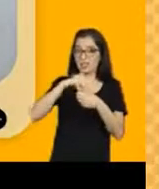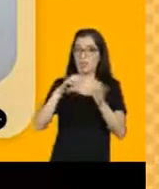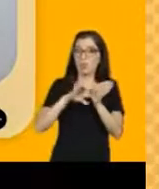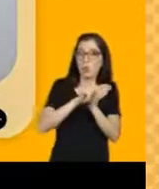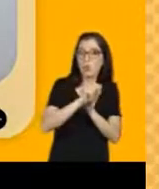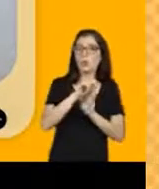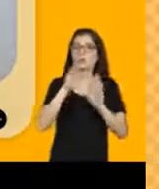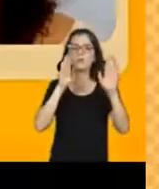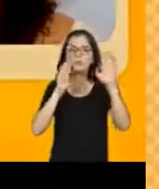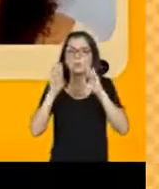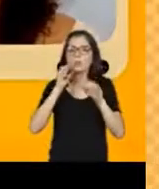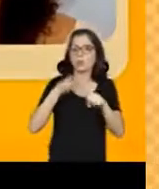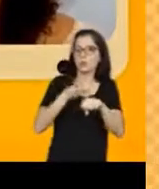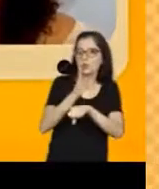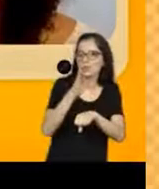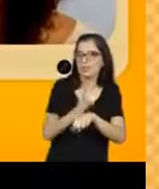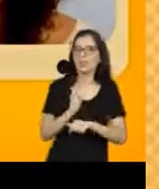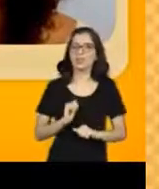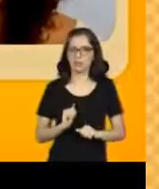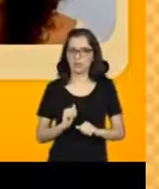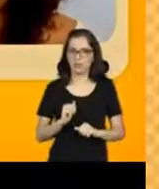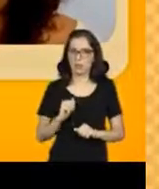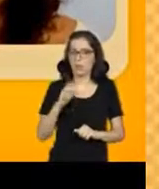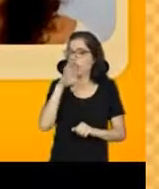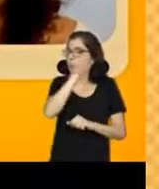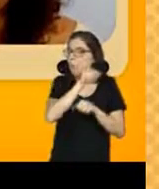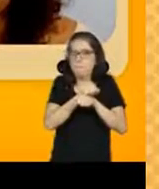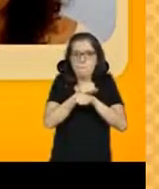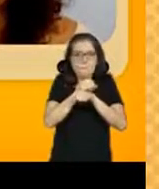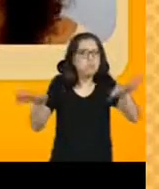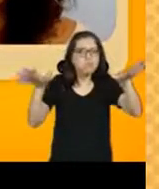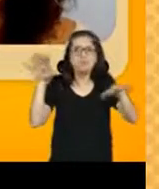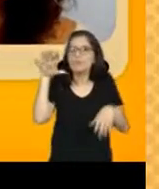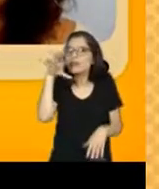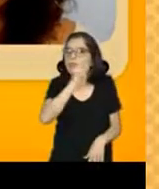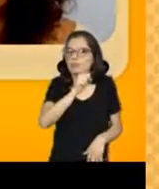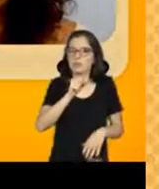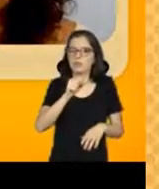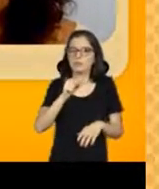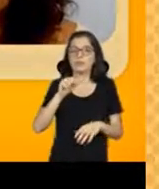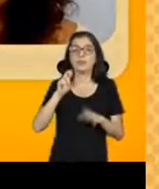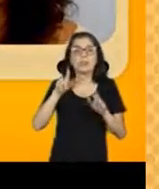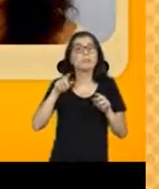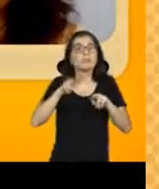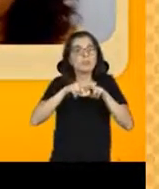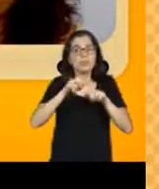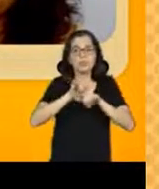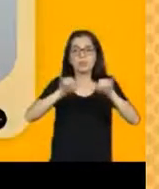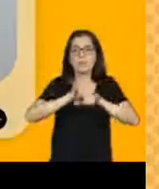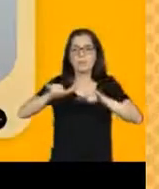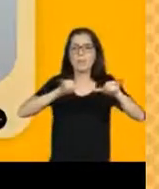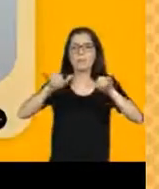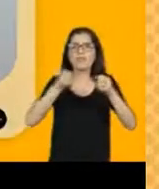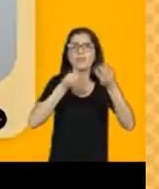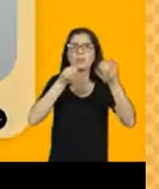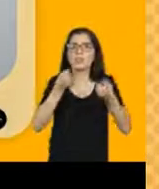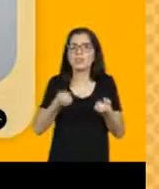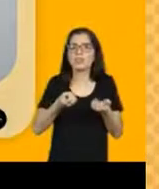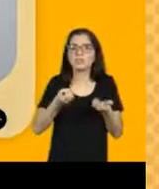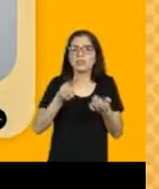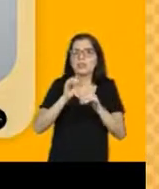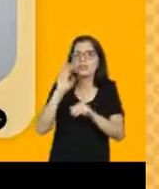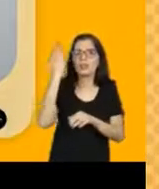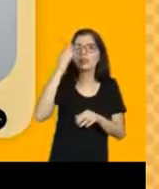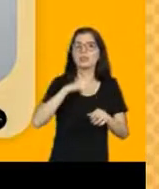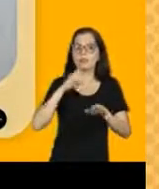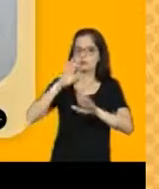Facebook, WhatsApp, isso tornou possível que esses conteúdos também fossem monetizados. As desinformações